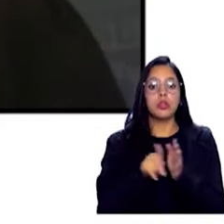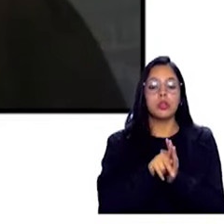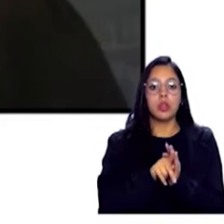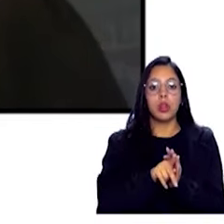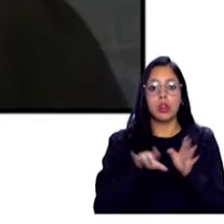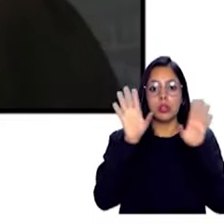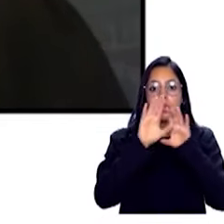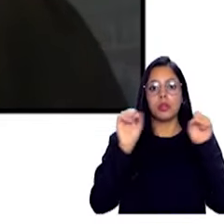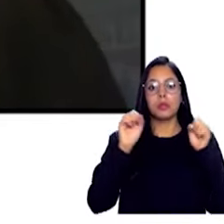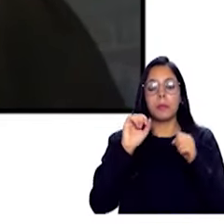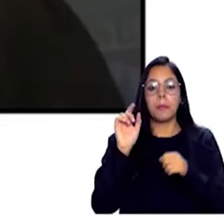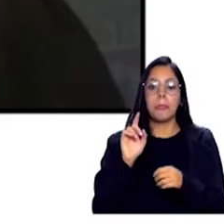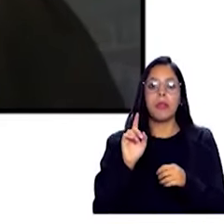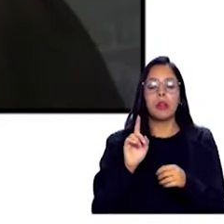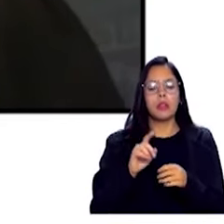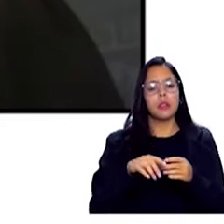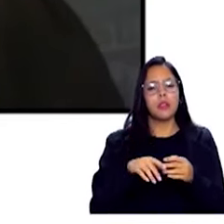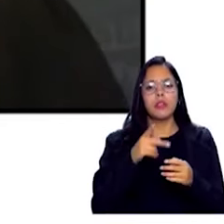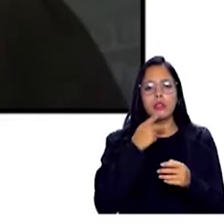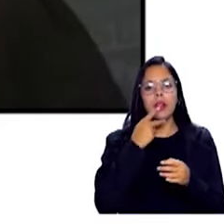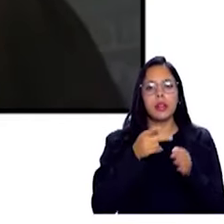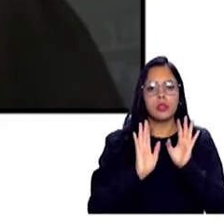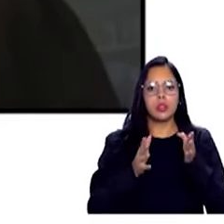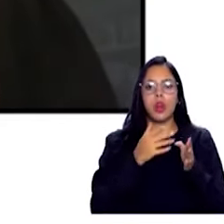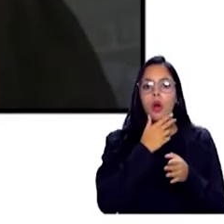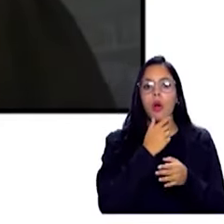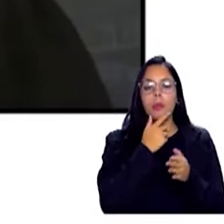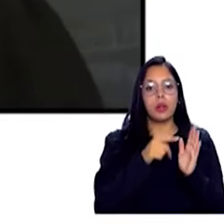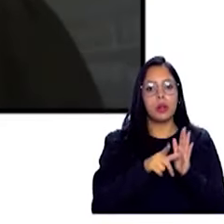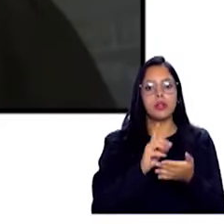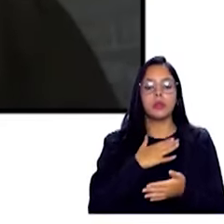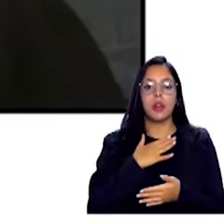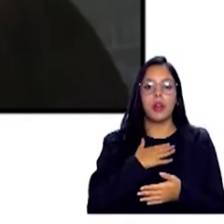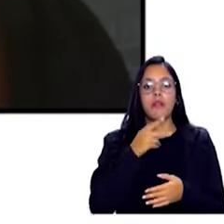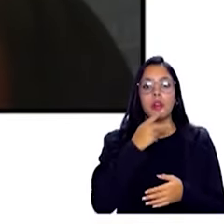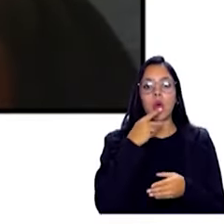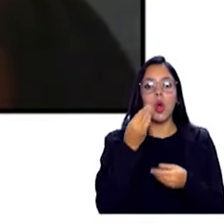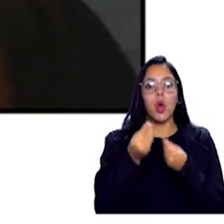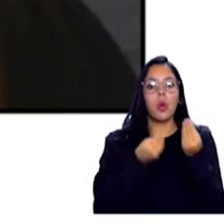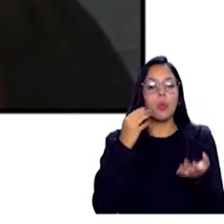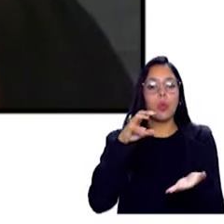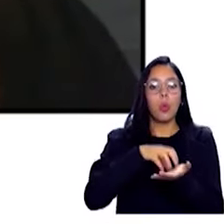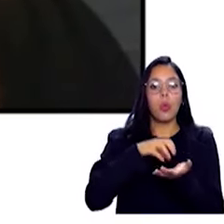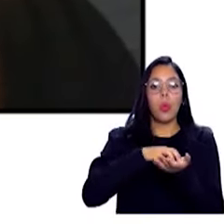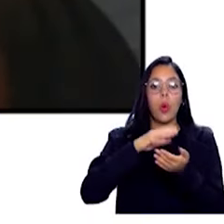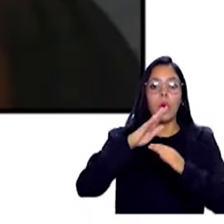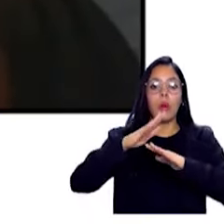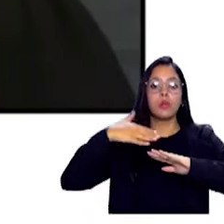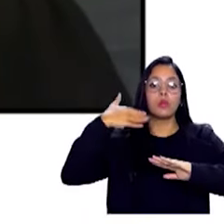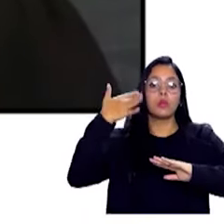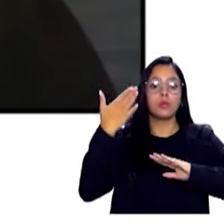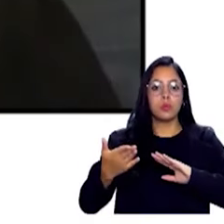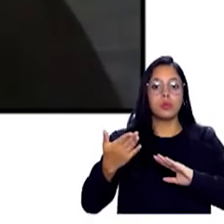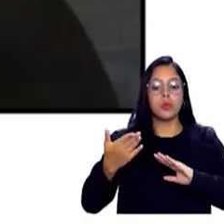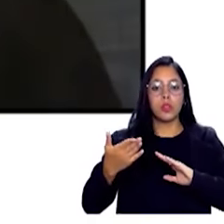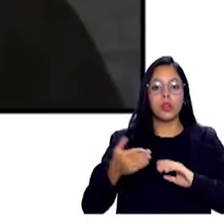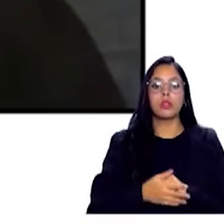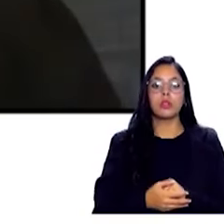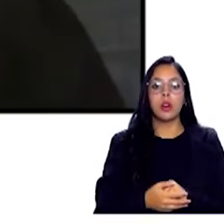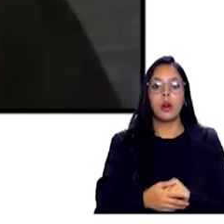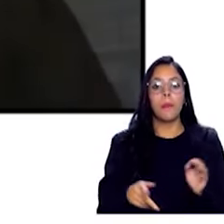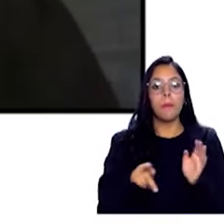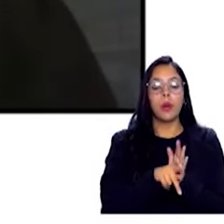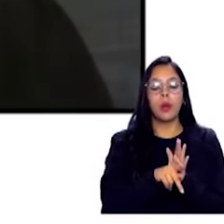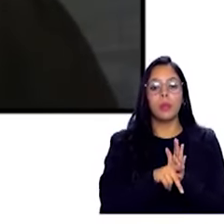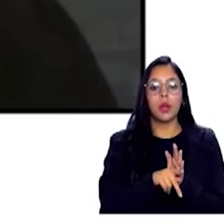expositor que me antecedeu eh nasceu como órgão externo ao poder judiciário cuja função era Justamente a de